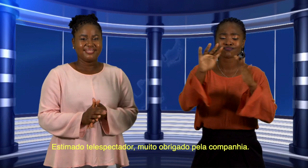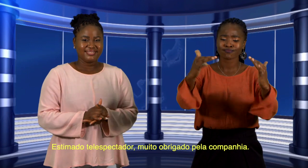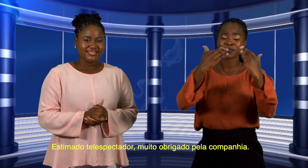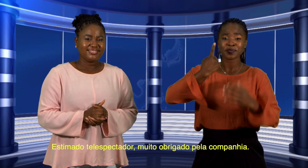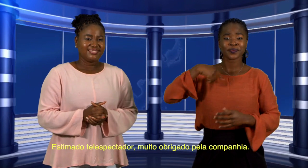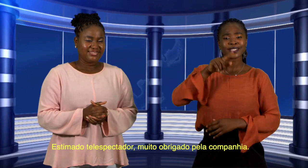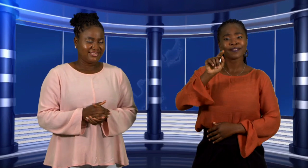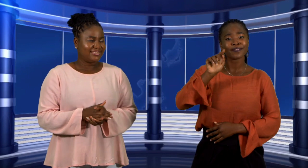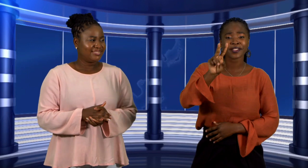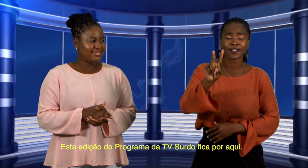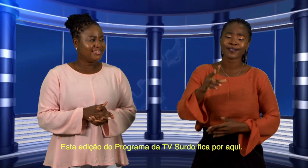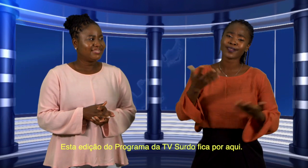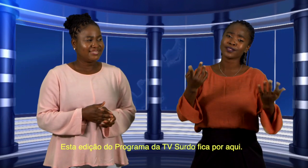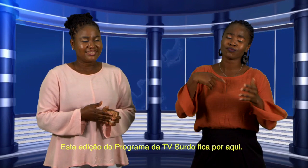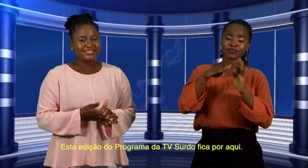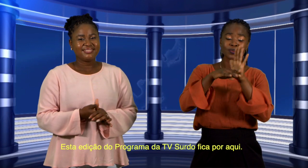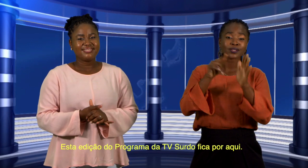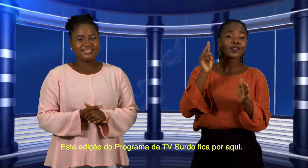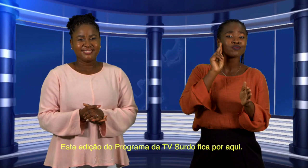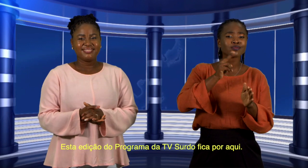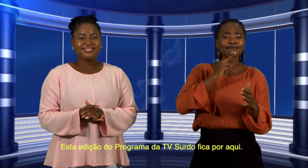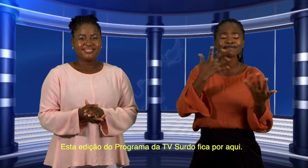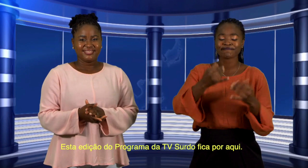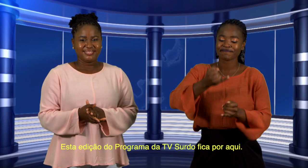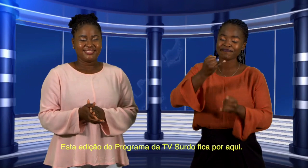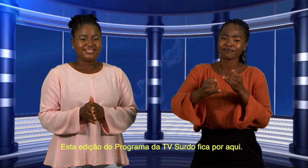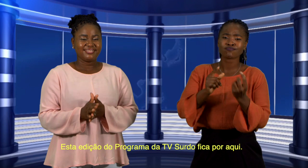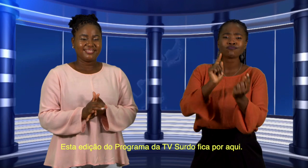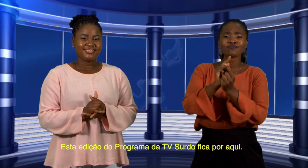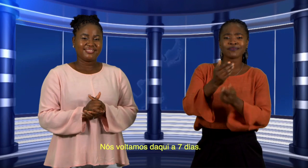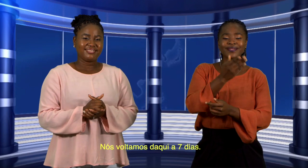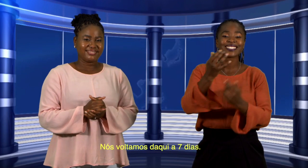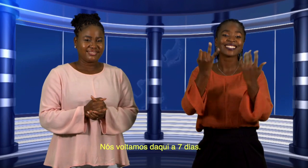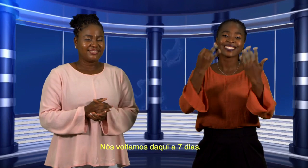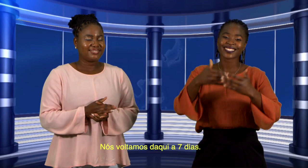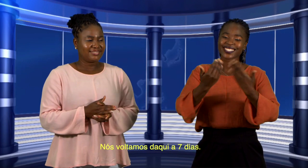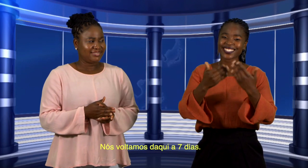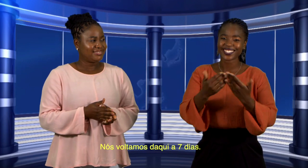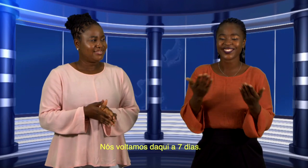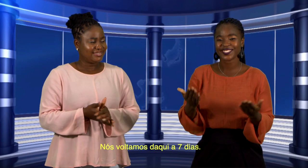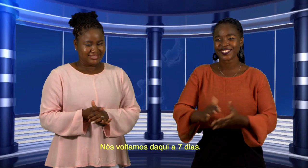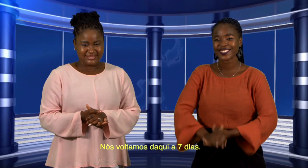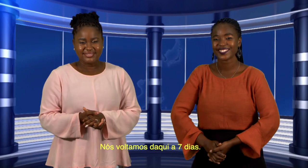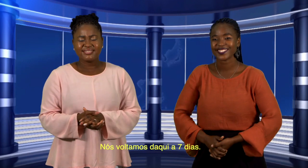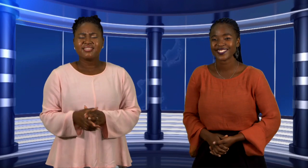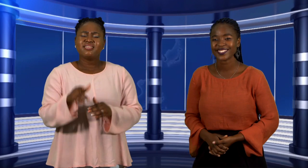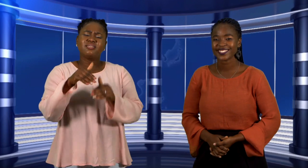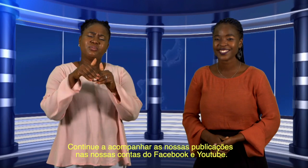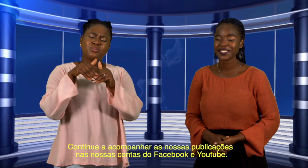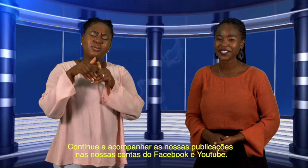obrigada pela companhia. Esta edição do programa da TV Surdo fica por aqui. Nós voltamos daqui a